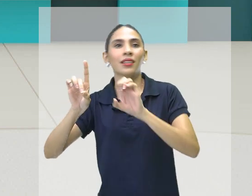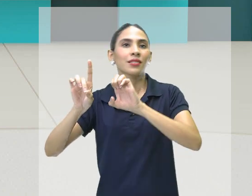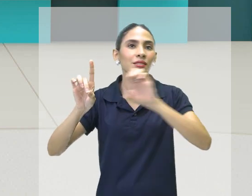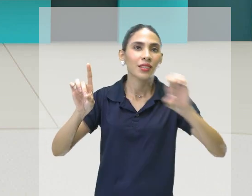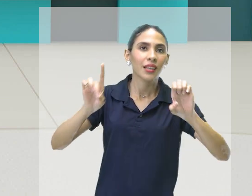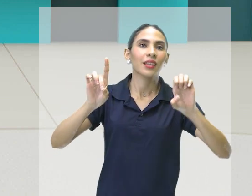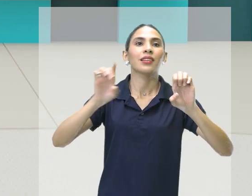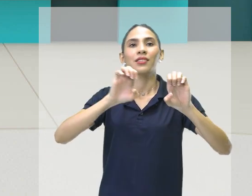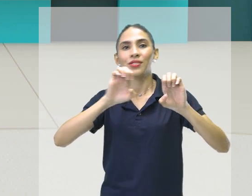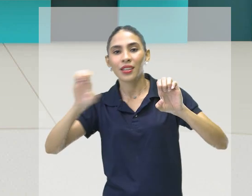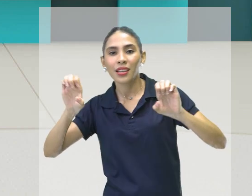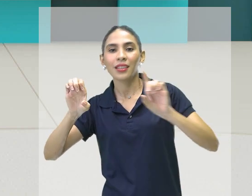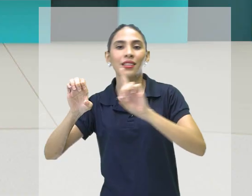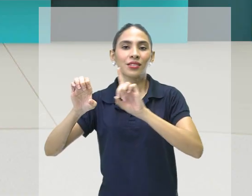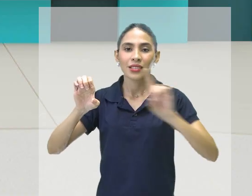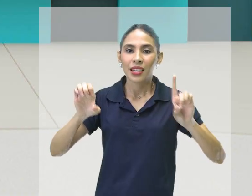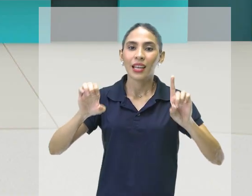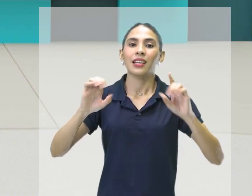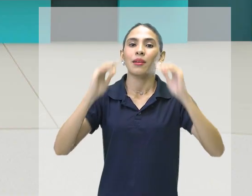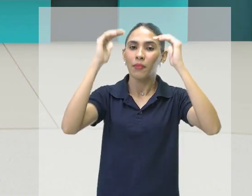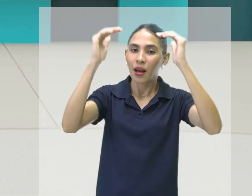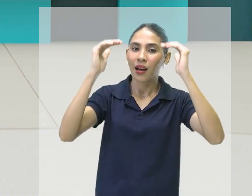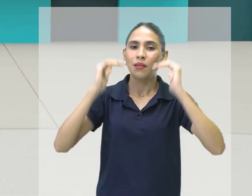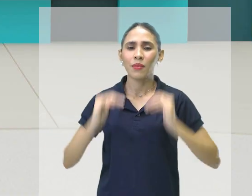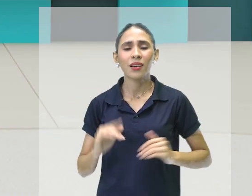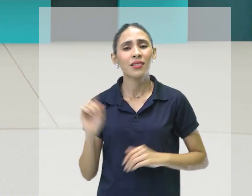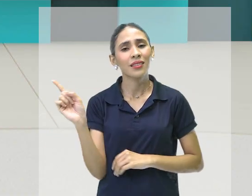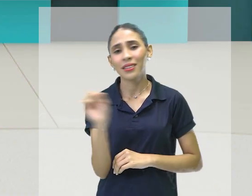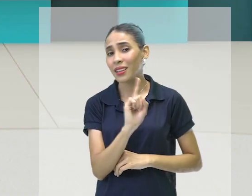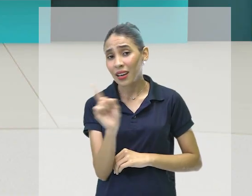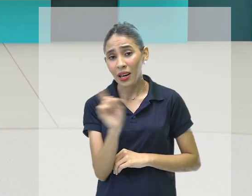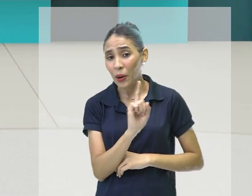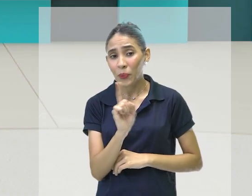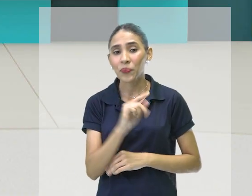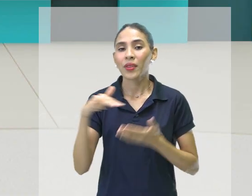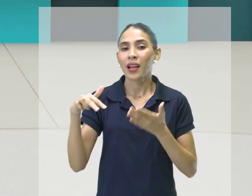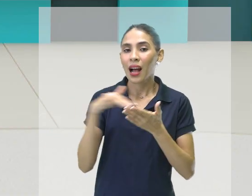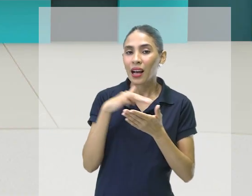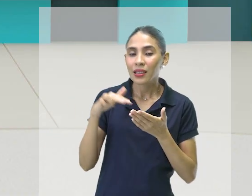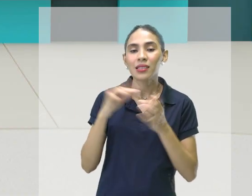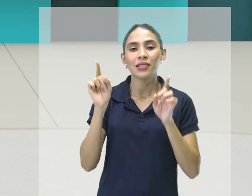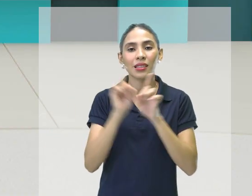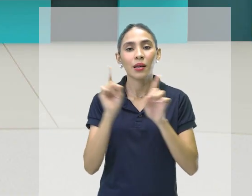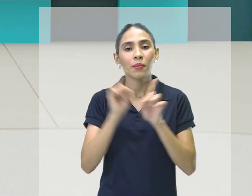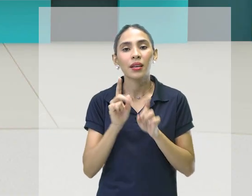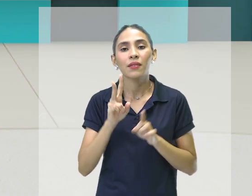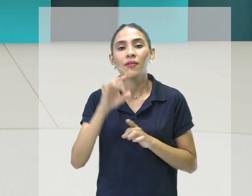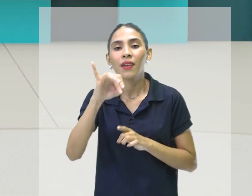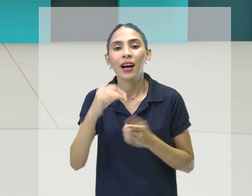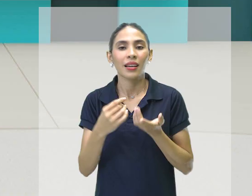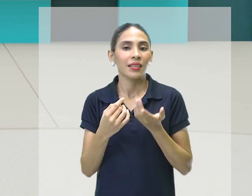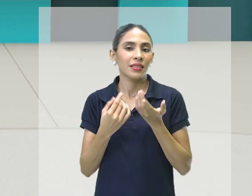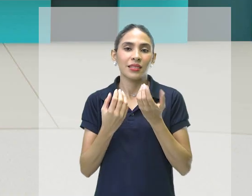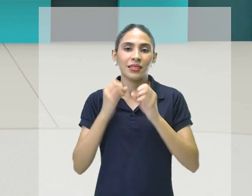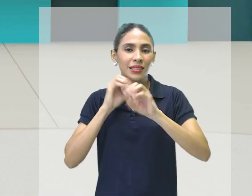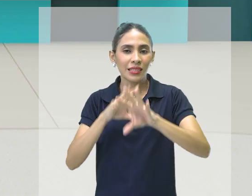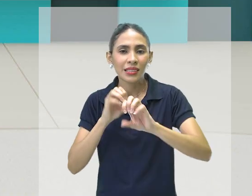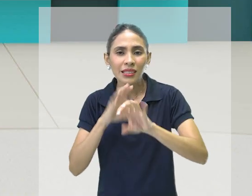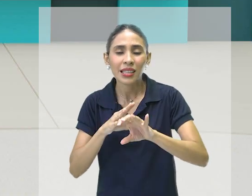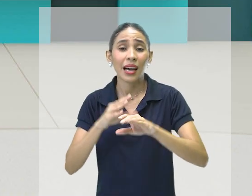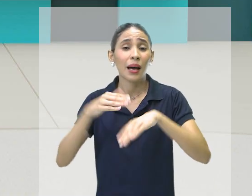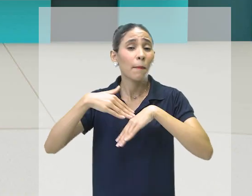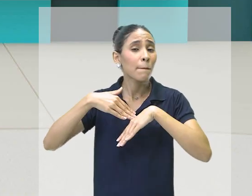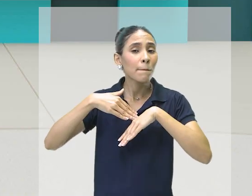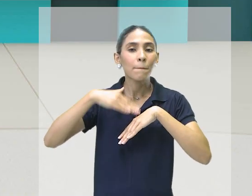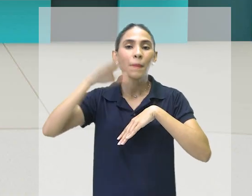que é esquerdo, o que é esquerdo e o que é direito, o que é em cima e o que é embaixo? Não. A dança também vai nos ensinar além